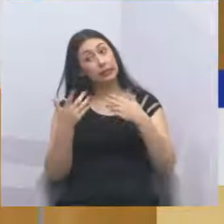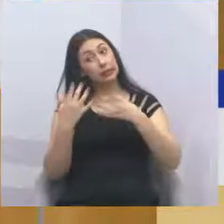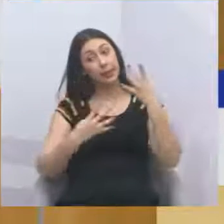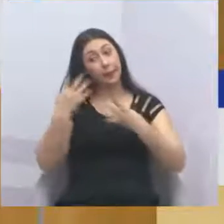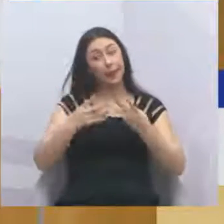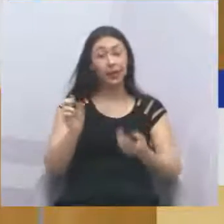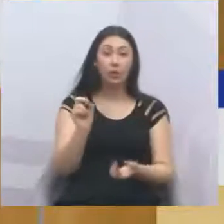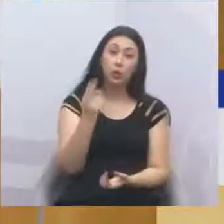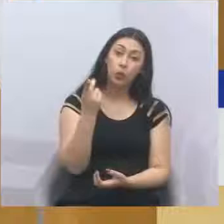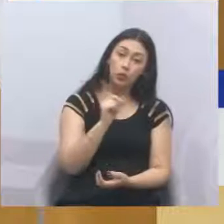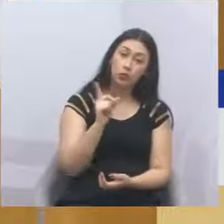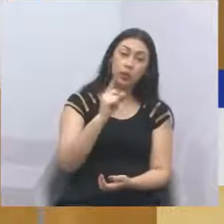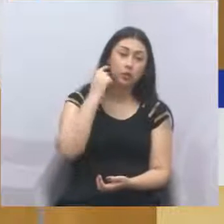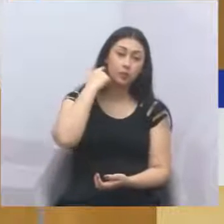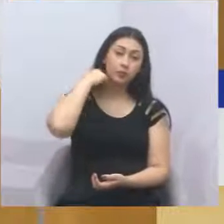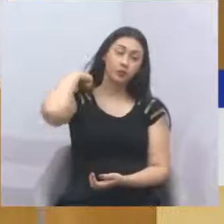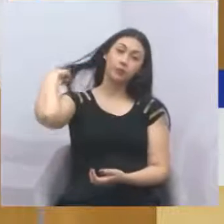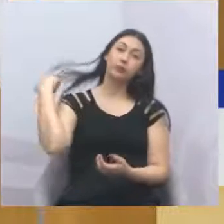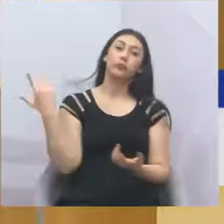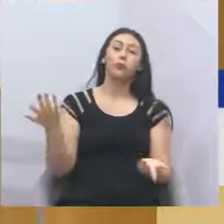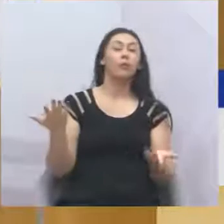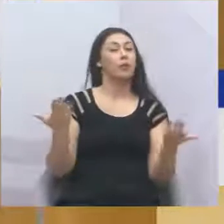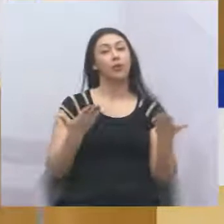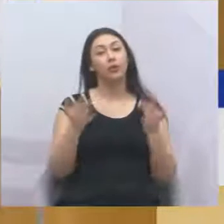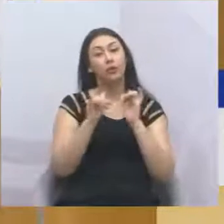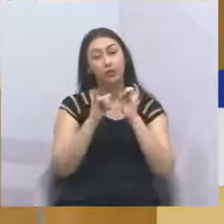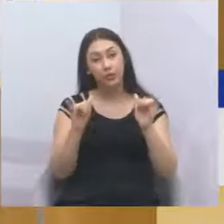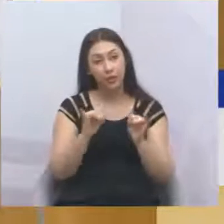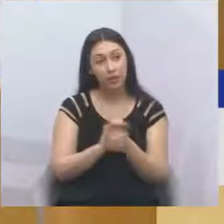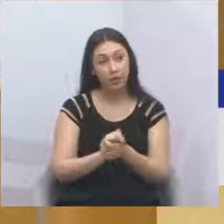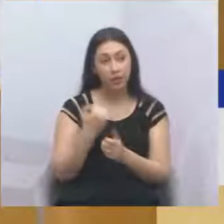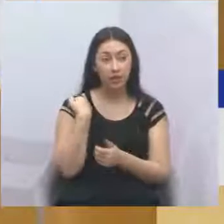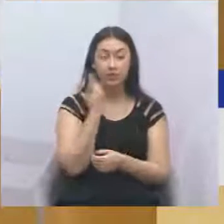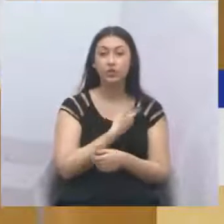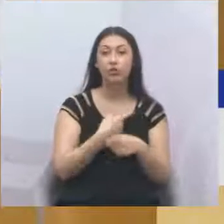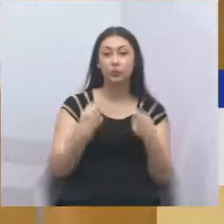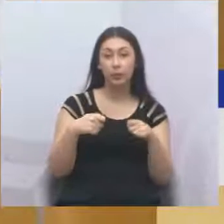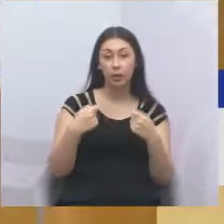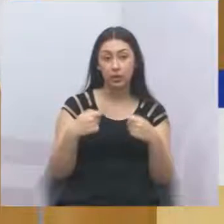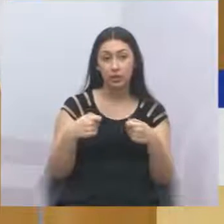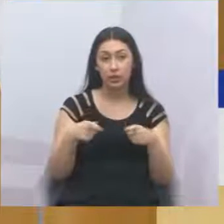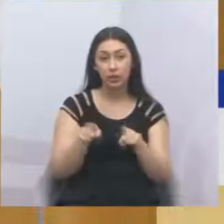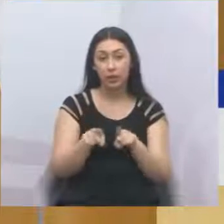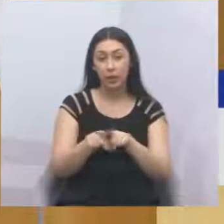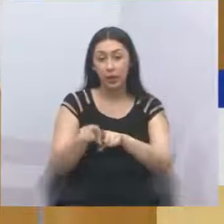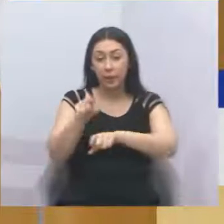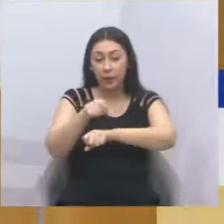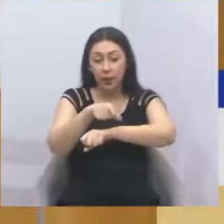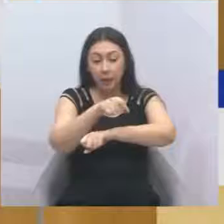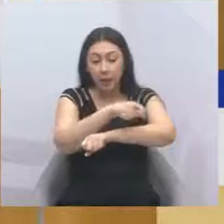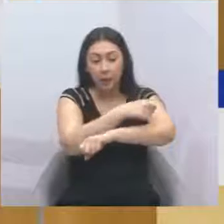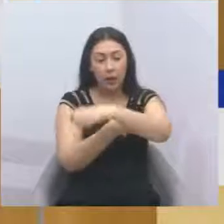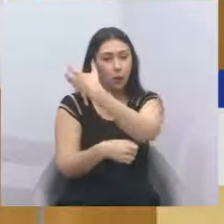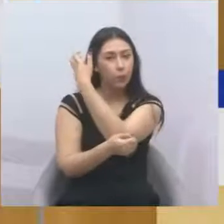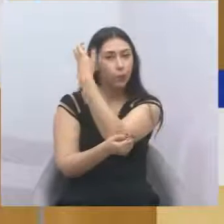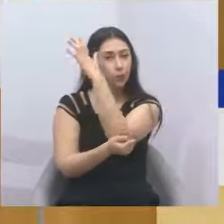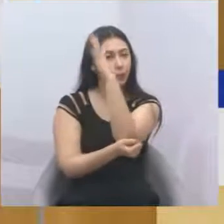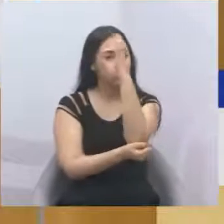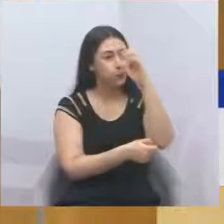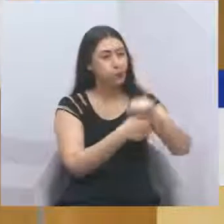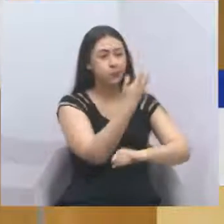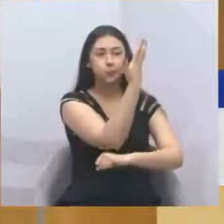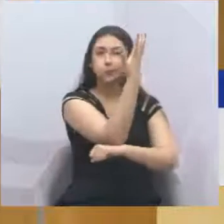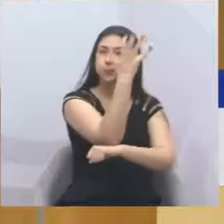problemas futuros. Agora, dizer que nós precisamos fazer a arborização da nossa cidade, mas